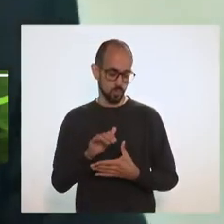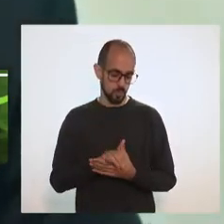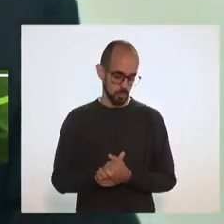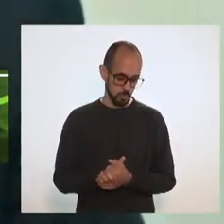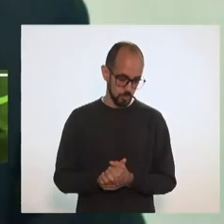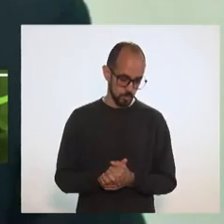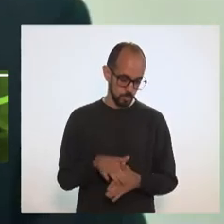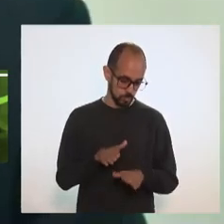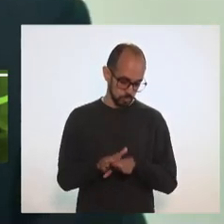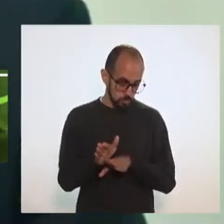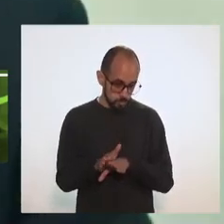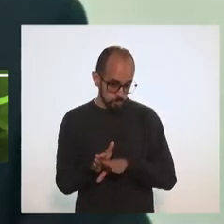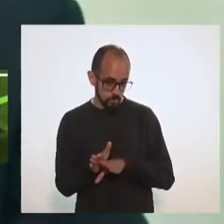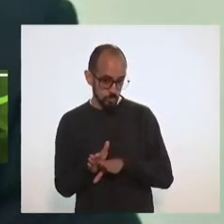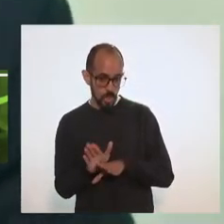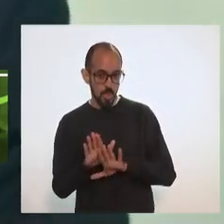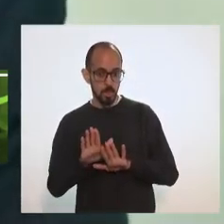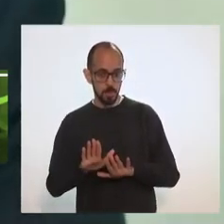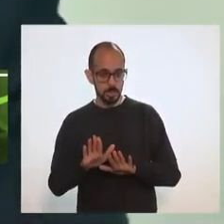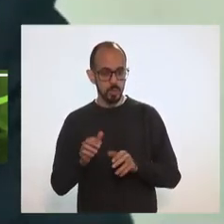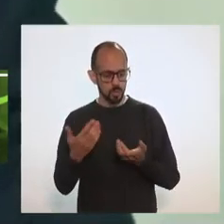teríamos um voto,